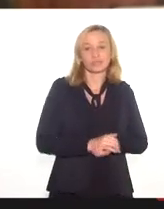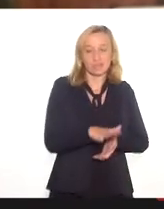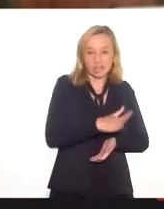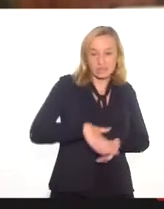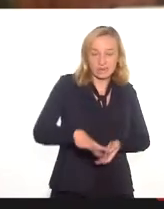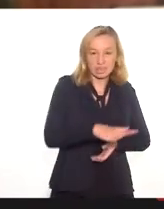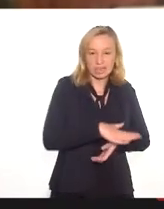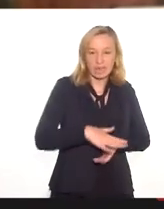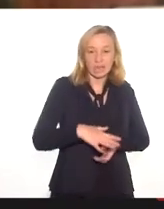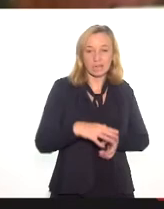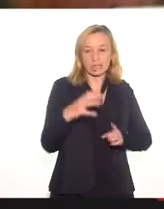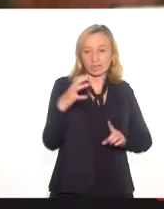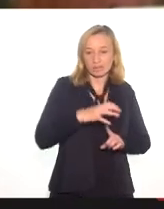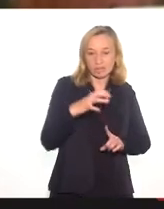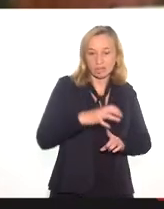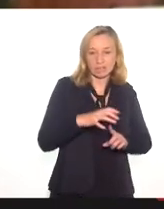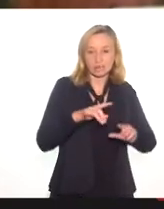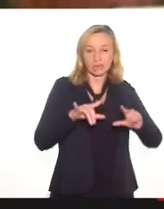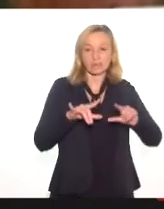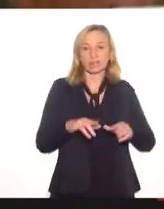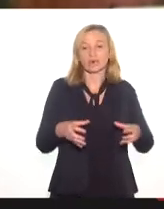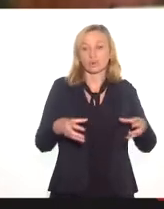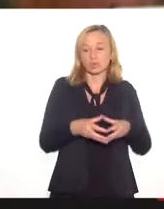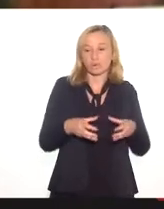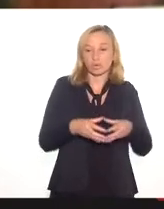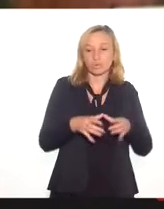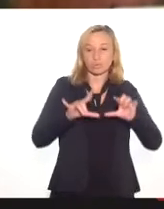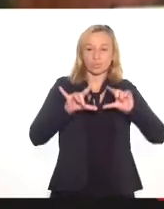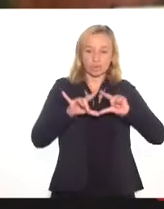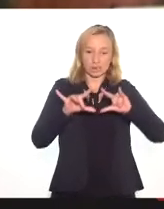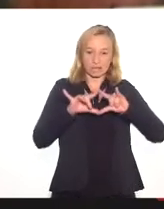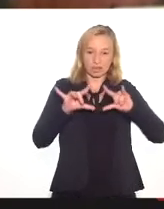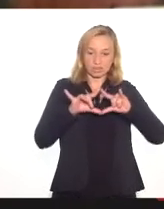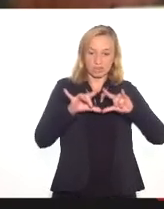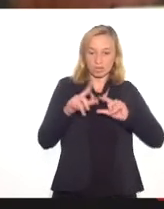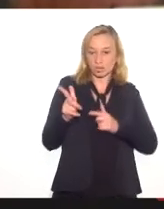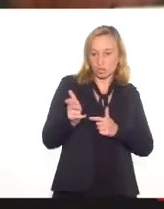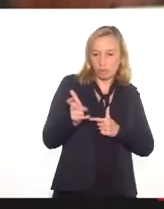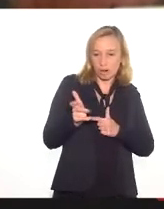dominadas por grupos civis armados, em particular